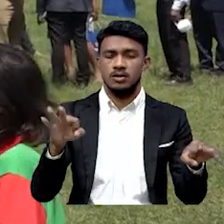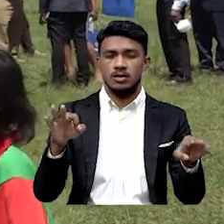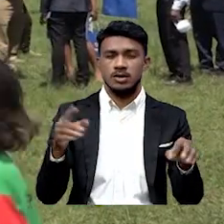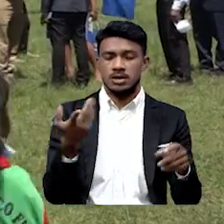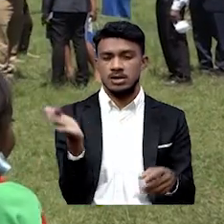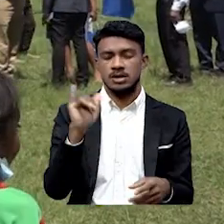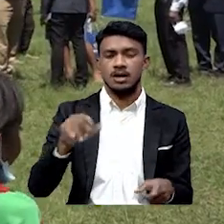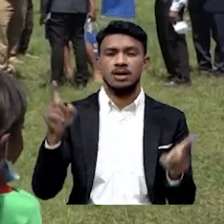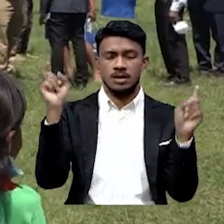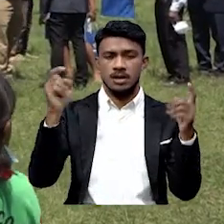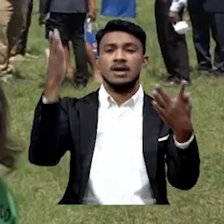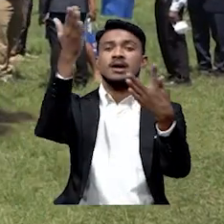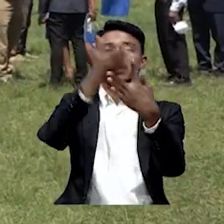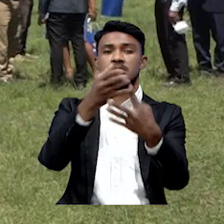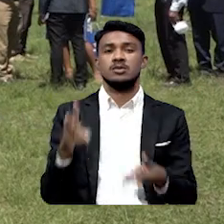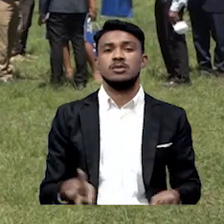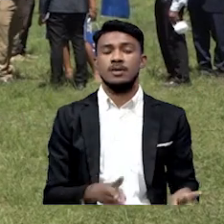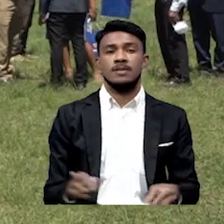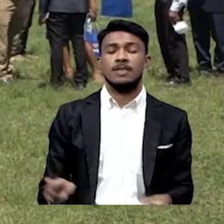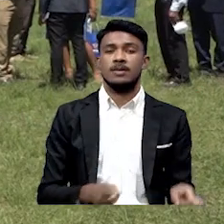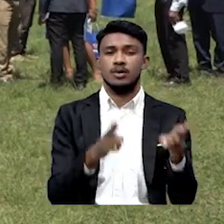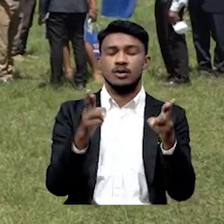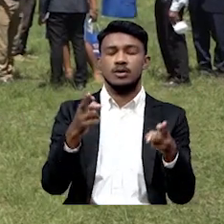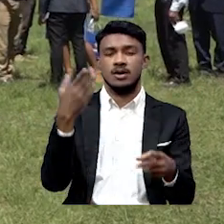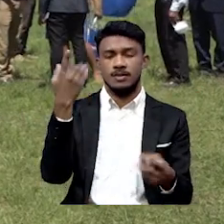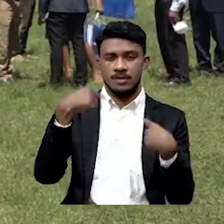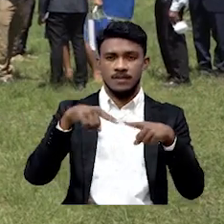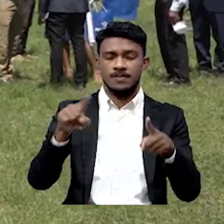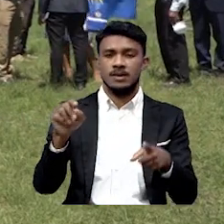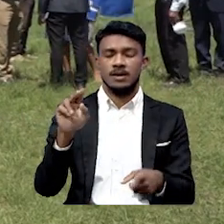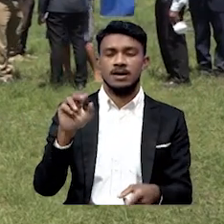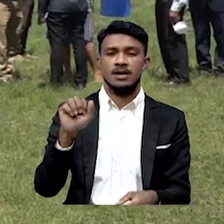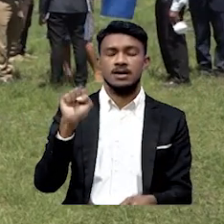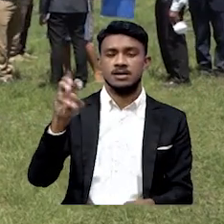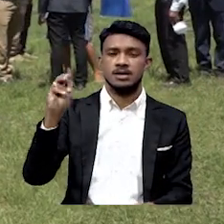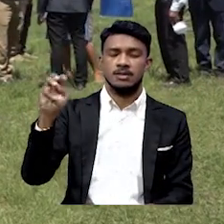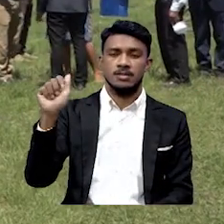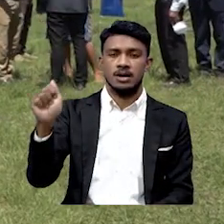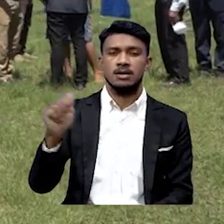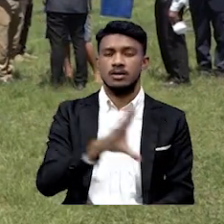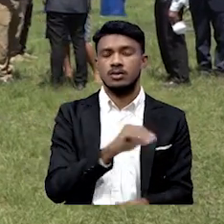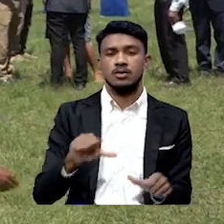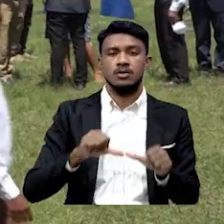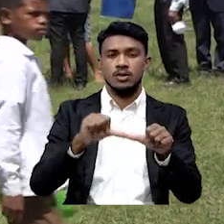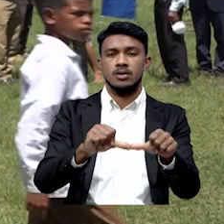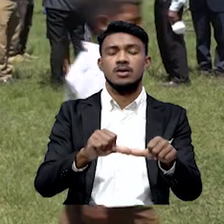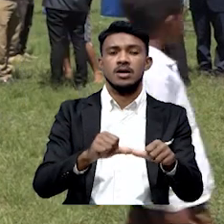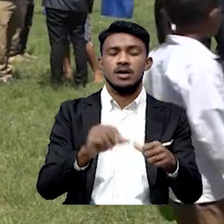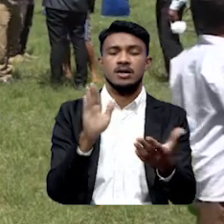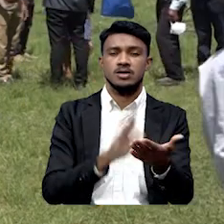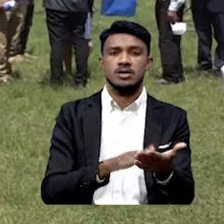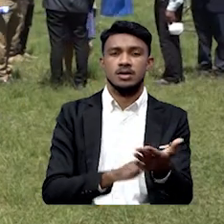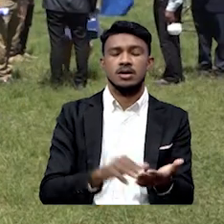escola pré-secundária, e ha dom ba meta, e ba lumo se ba continua no estudo pré-secundário